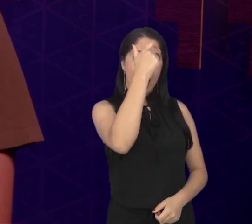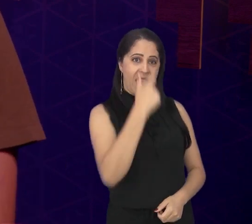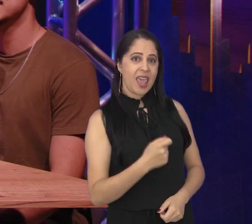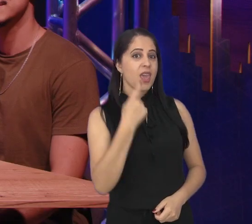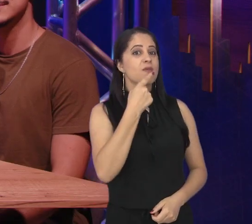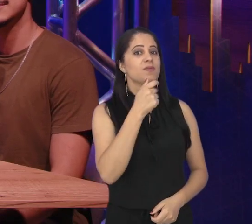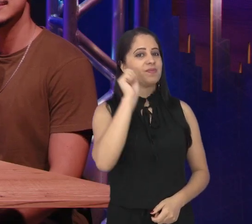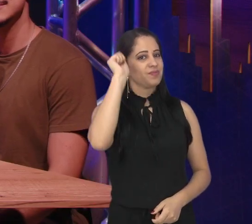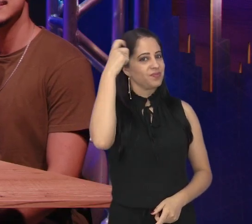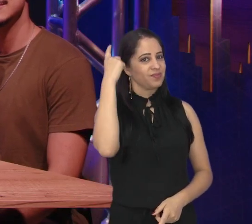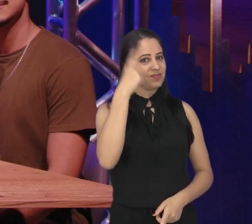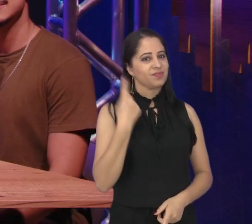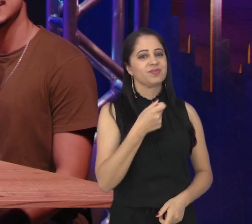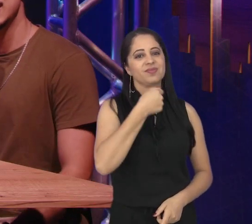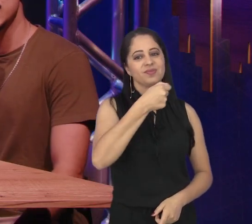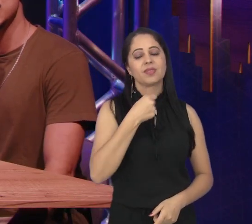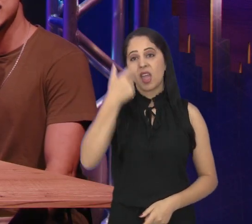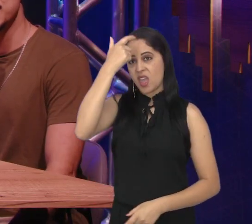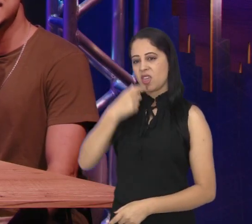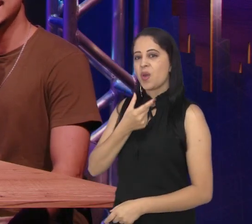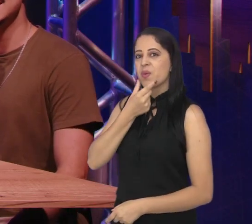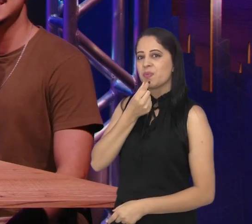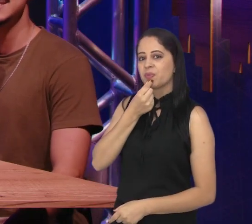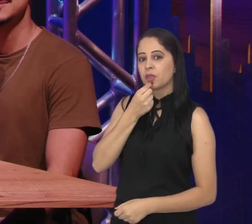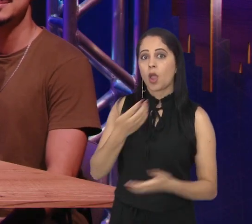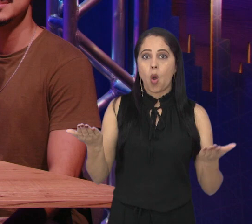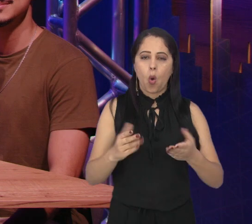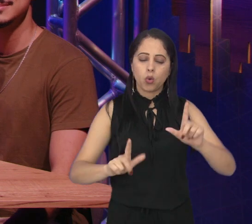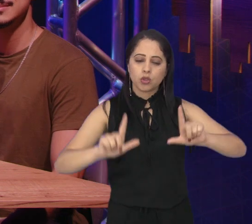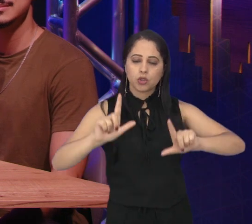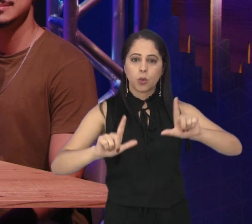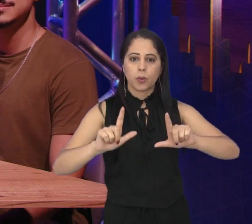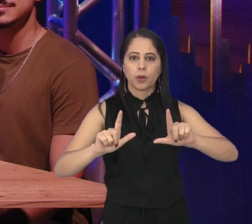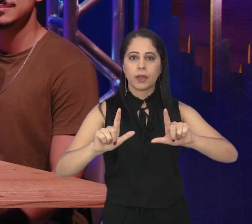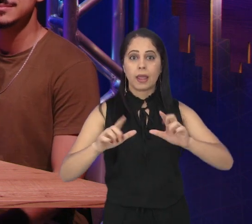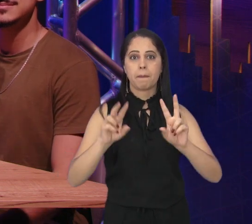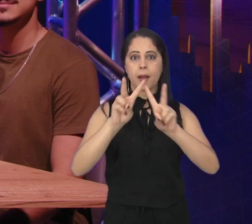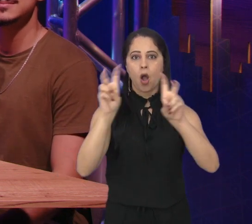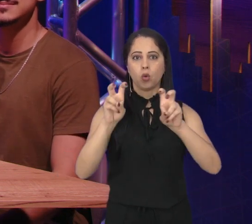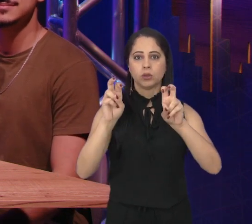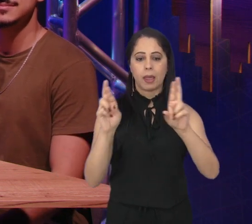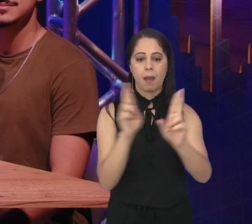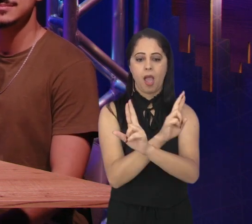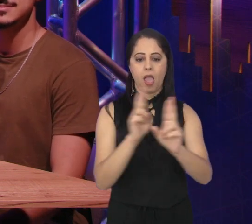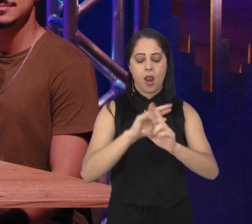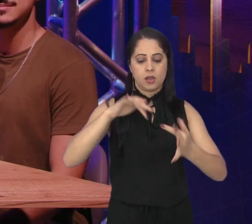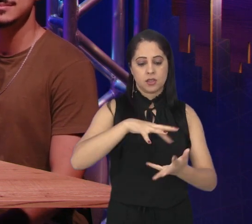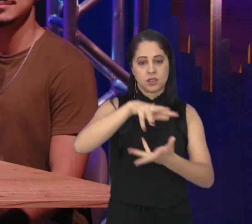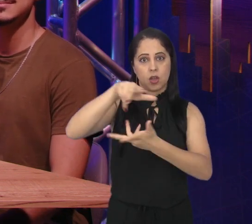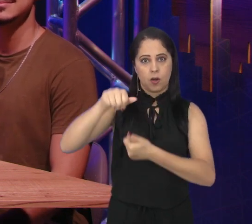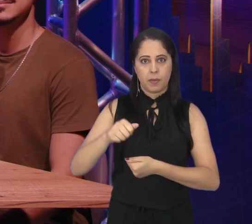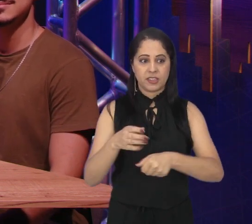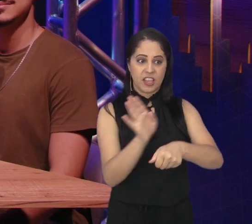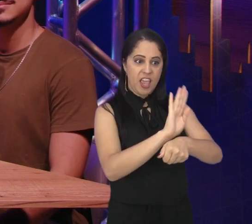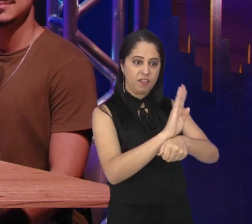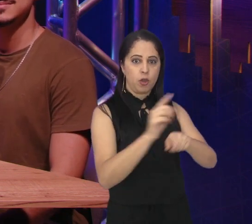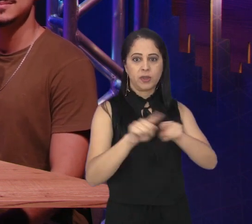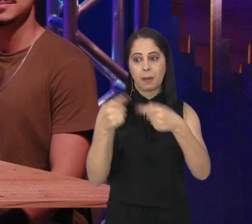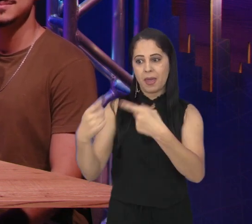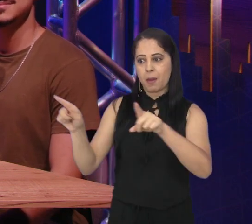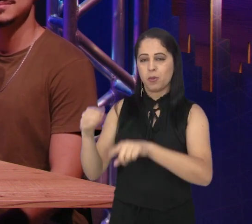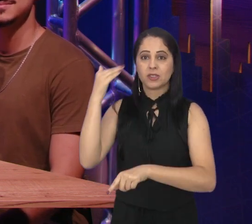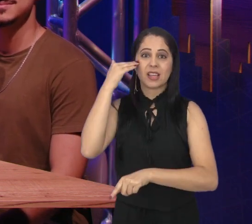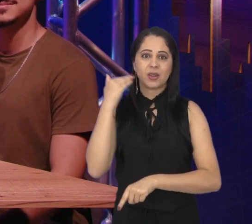power. Eu sou a Miviki. E eu sou Samu Strazer. No programa de hoje a gente vai falar sobre relações internacionais, Star Wars